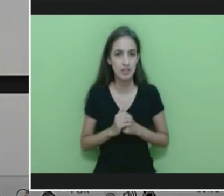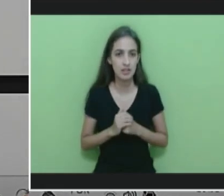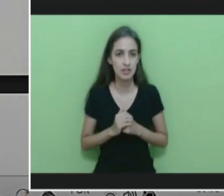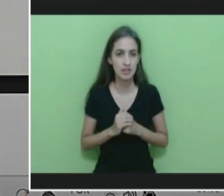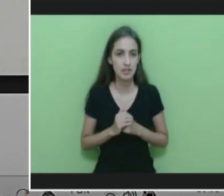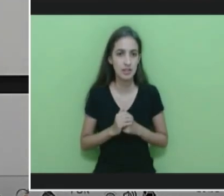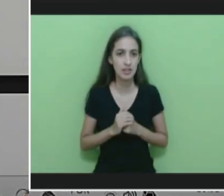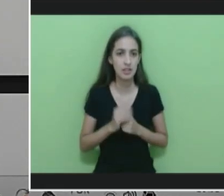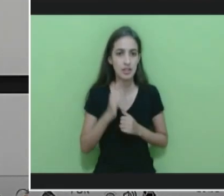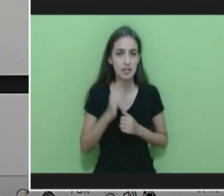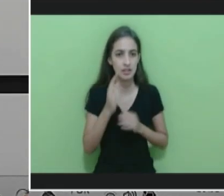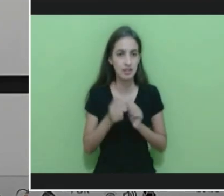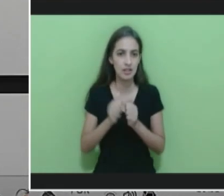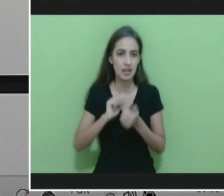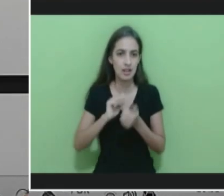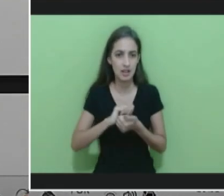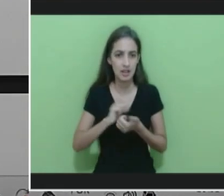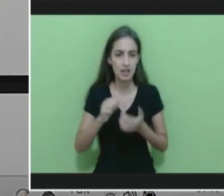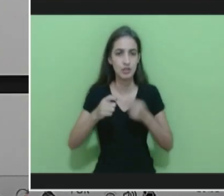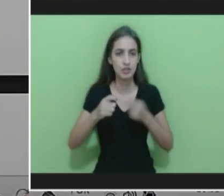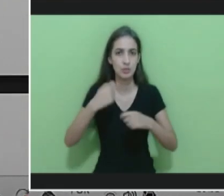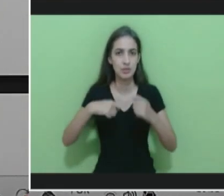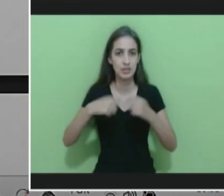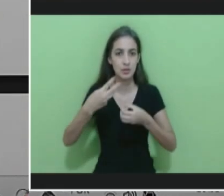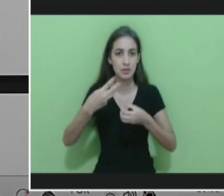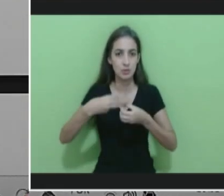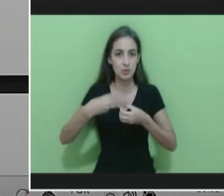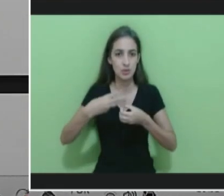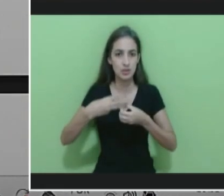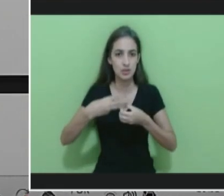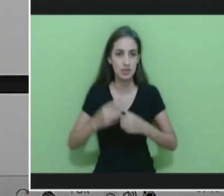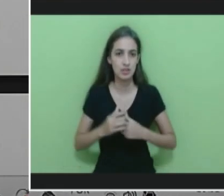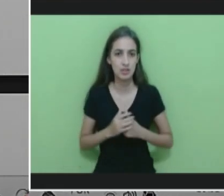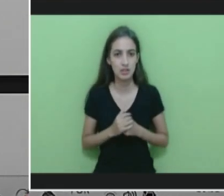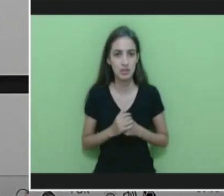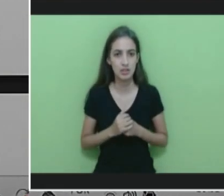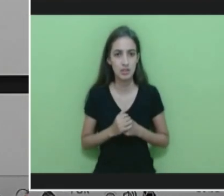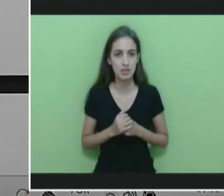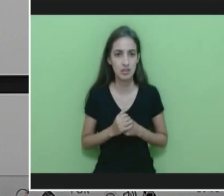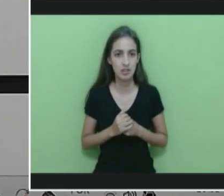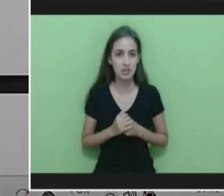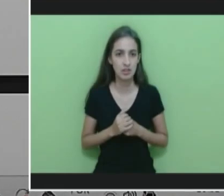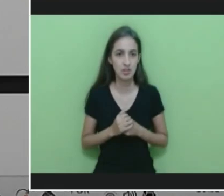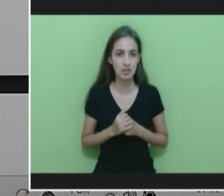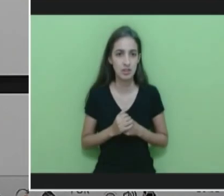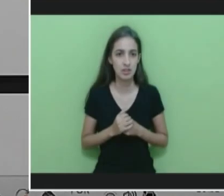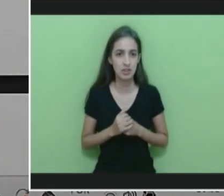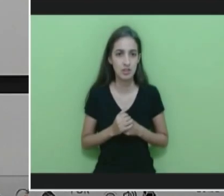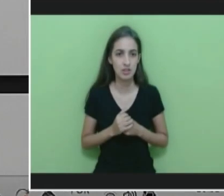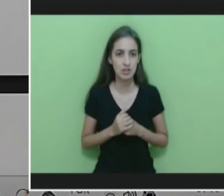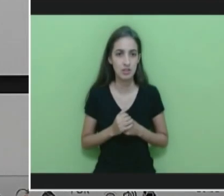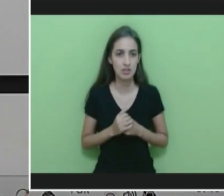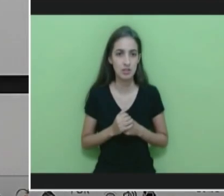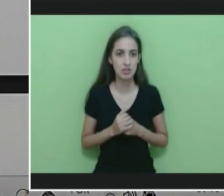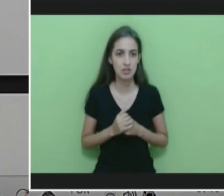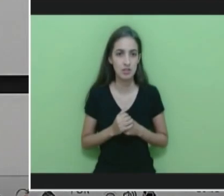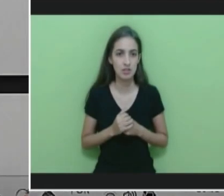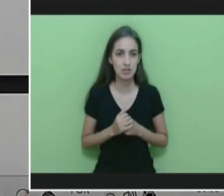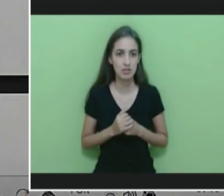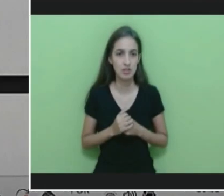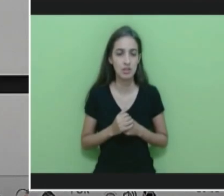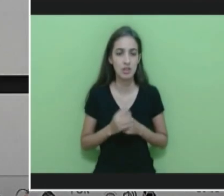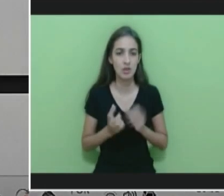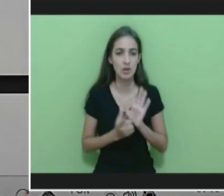municipal, assegurando que os aumentos tenham adequação à lei de diretriz orçamentária e ao orçamento